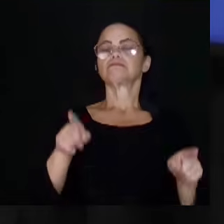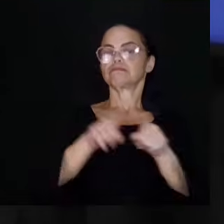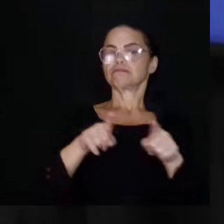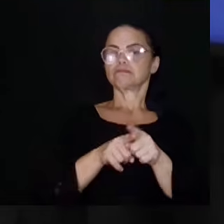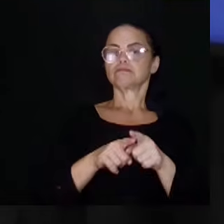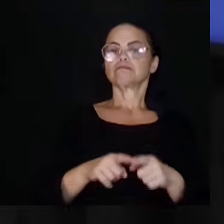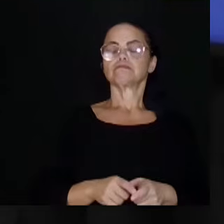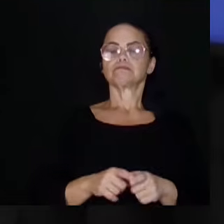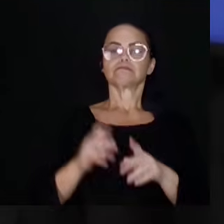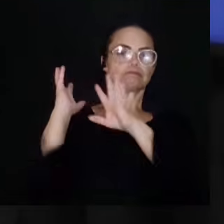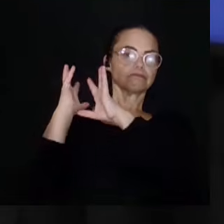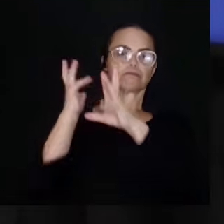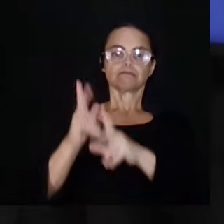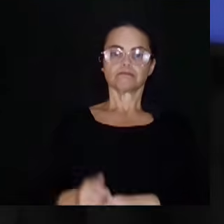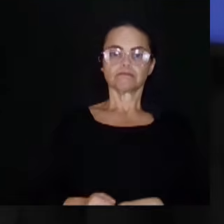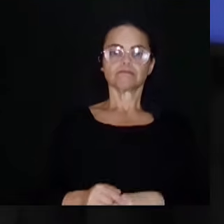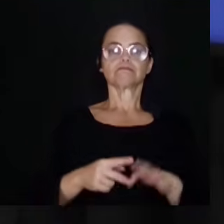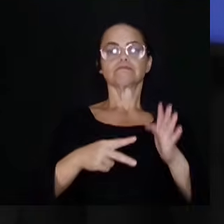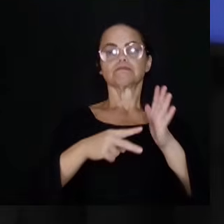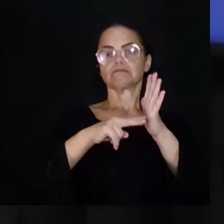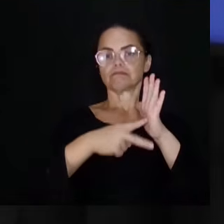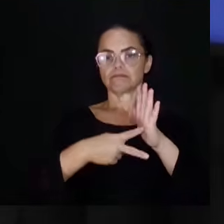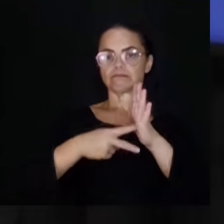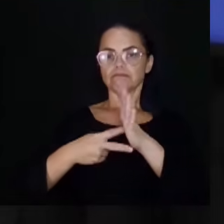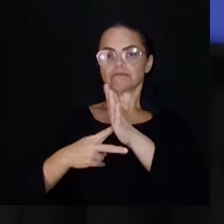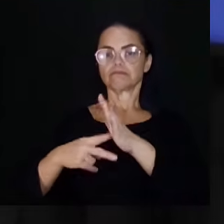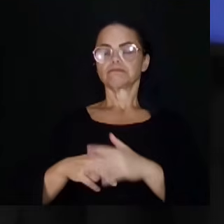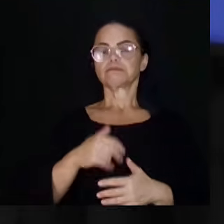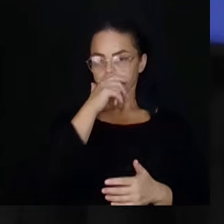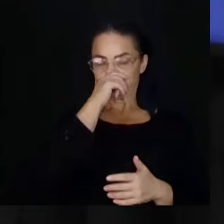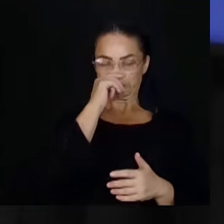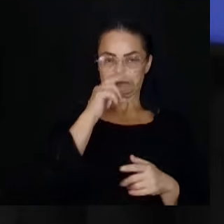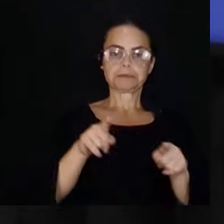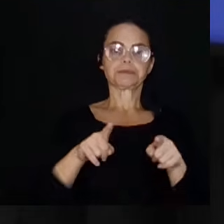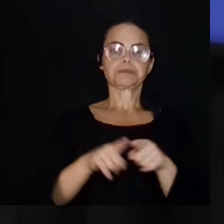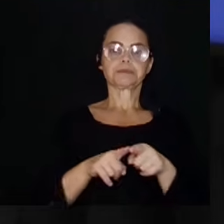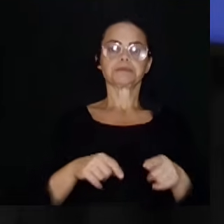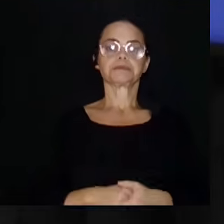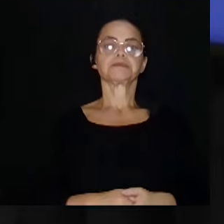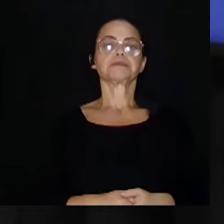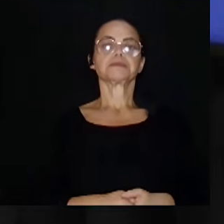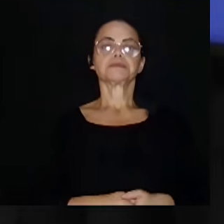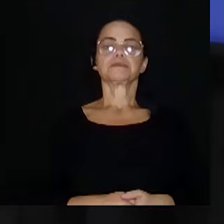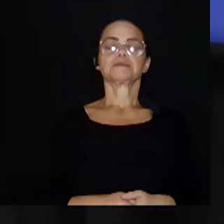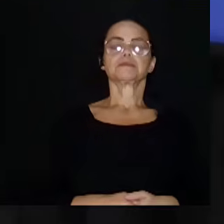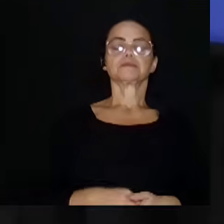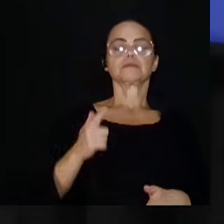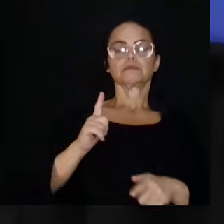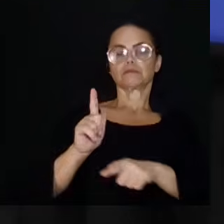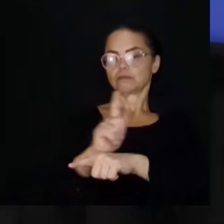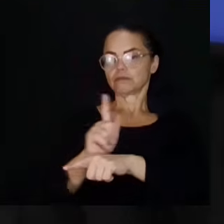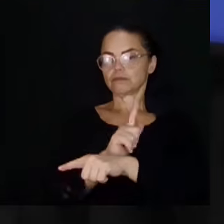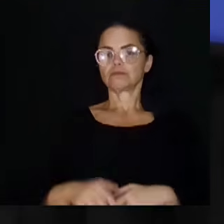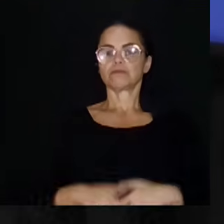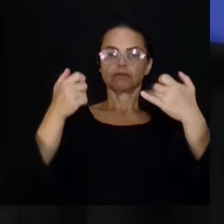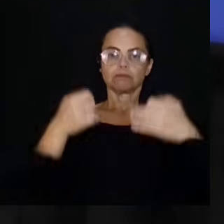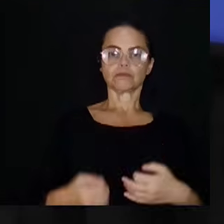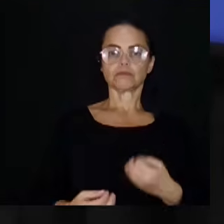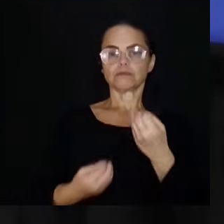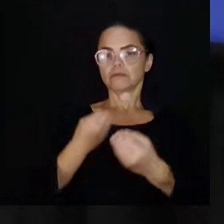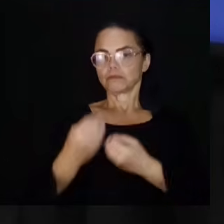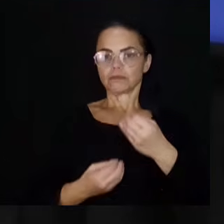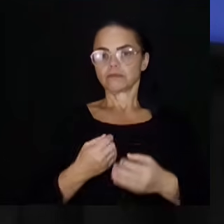no sindicalismo, né, inclusive ocupando postos de gestão. Conta para nós como é que se